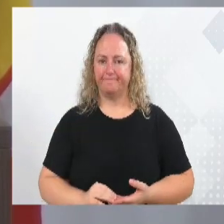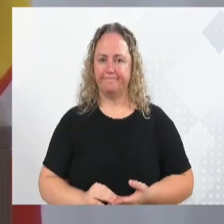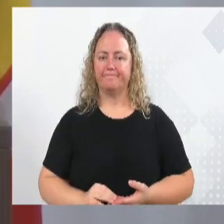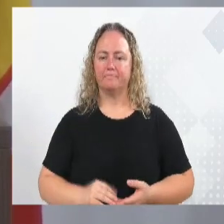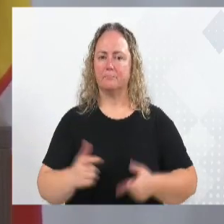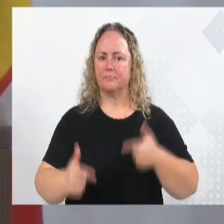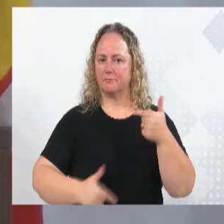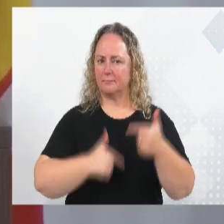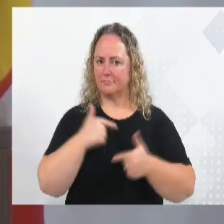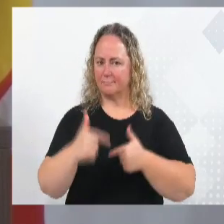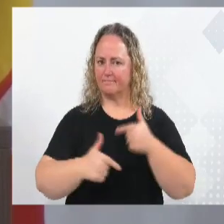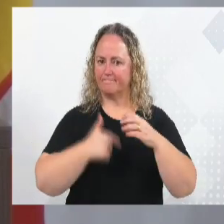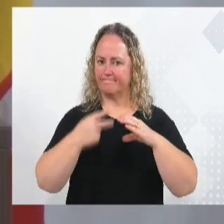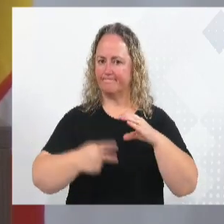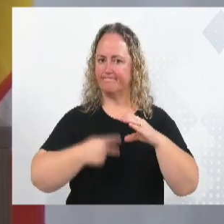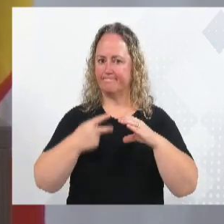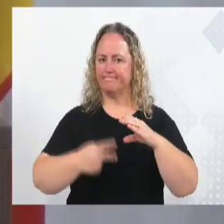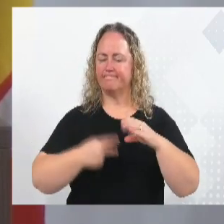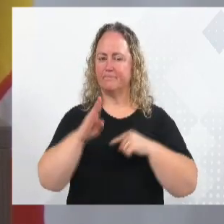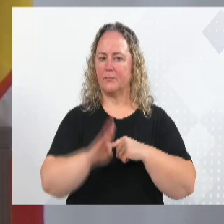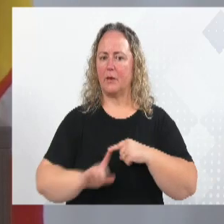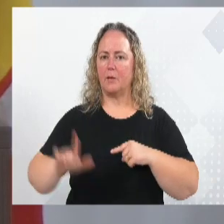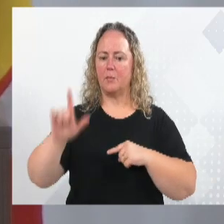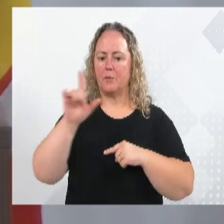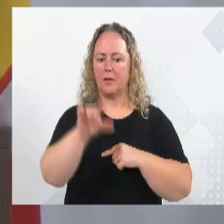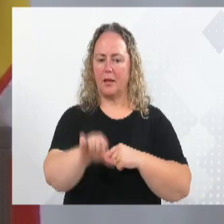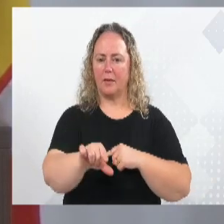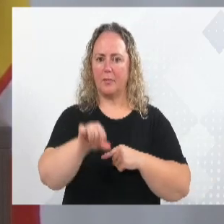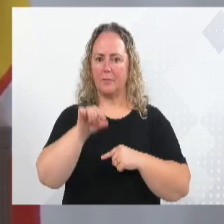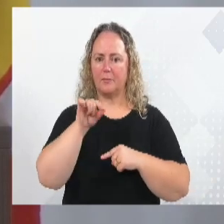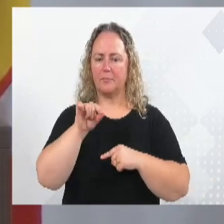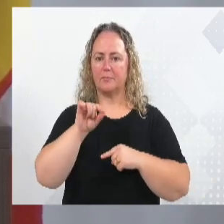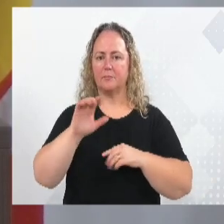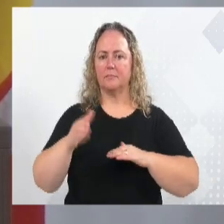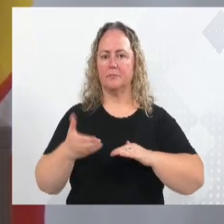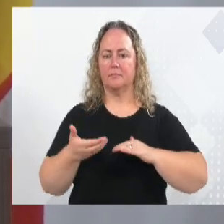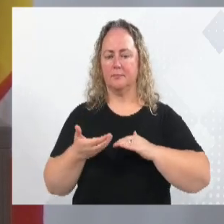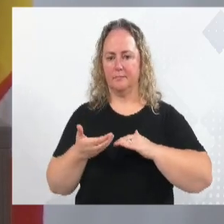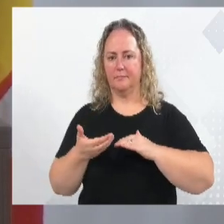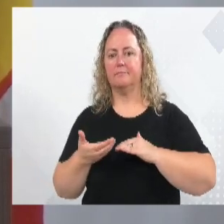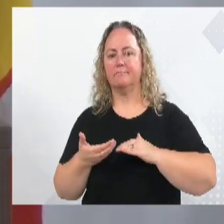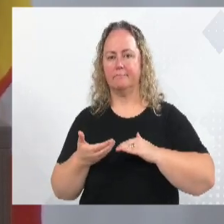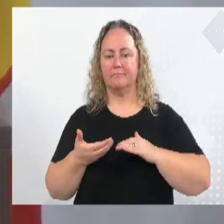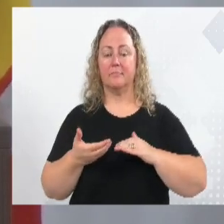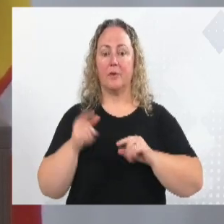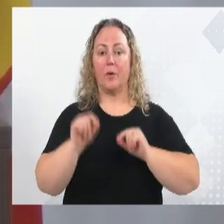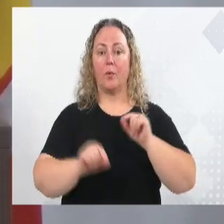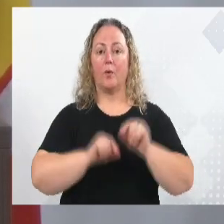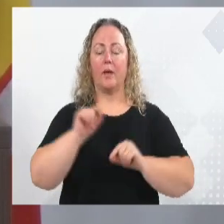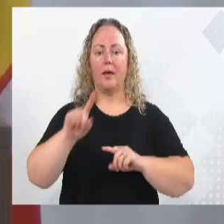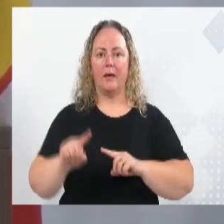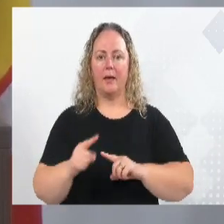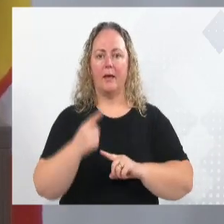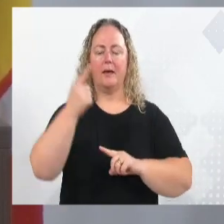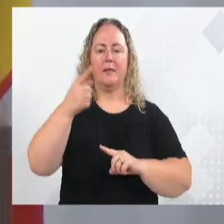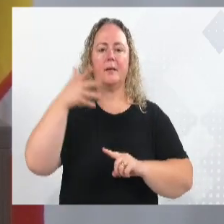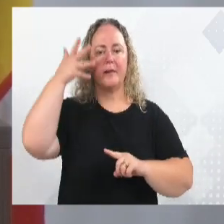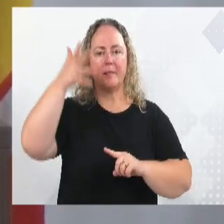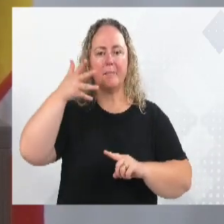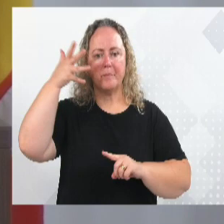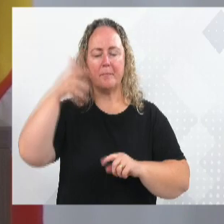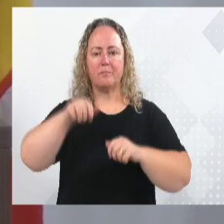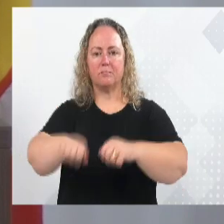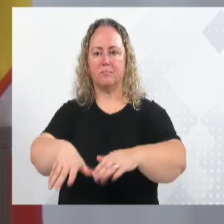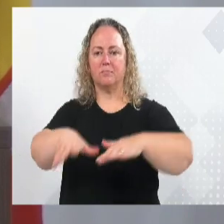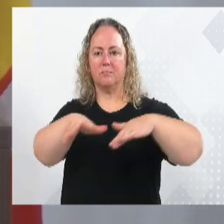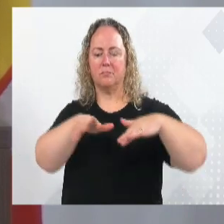desta casa Blumenau ter sido escolhida pelo congresso nacional para sediar a primeira palestra primeira